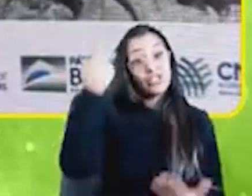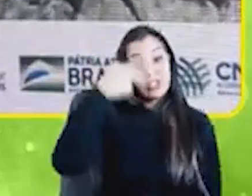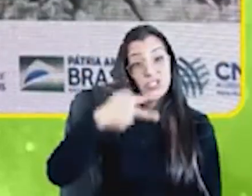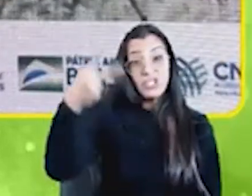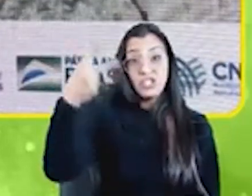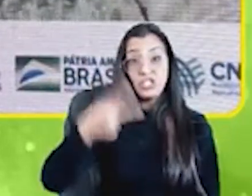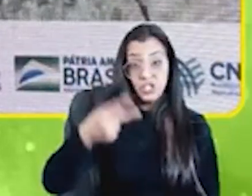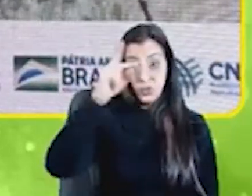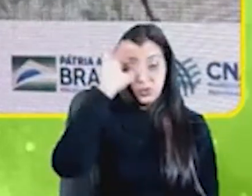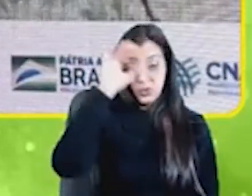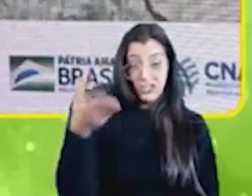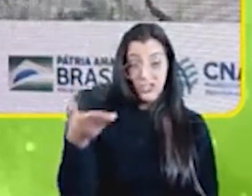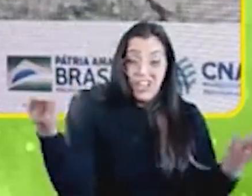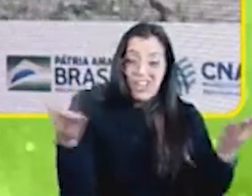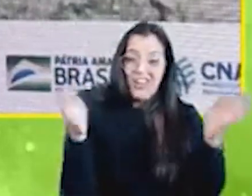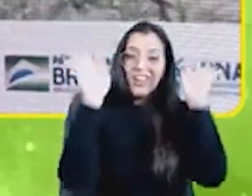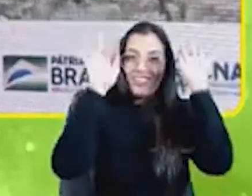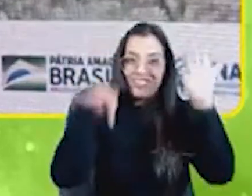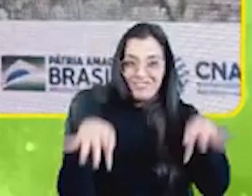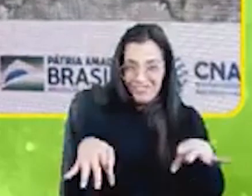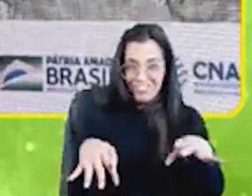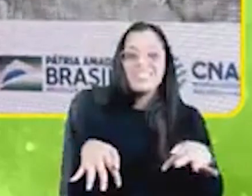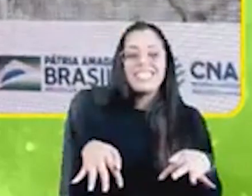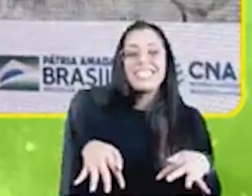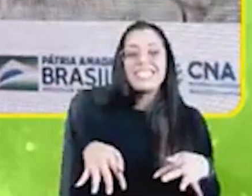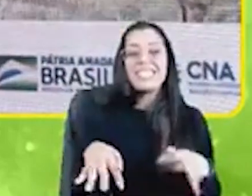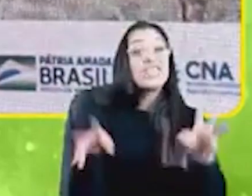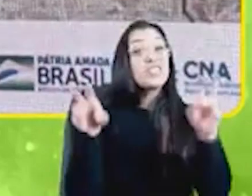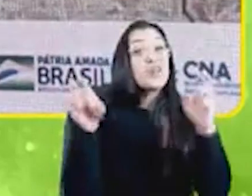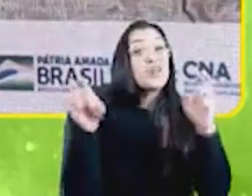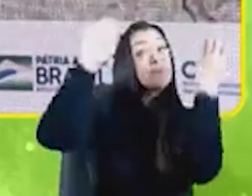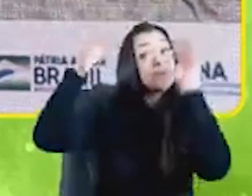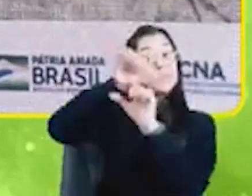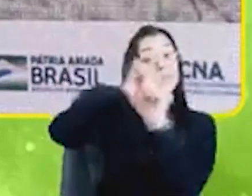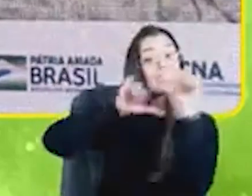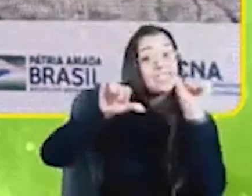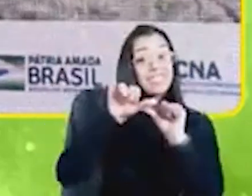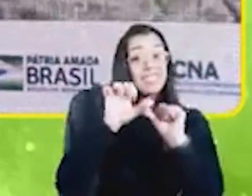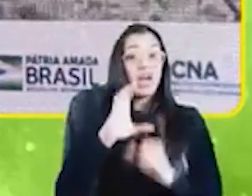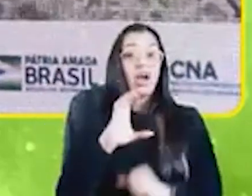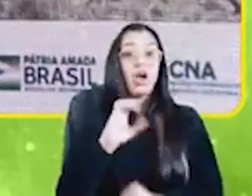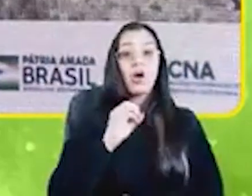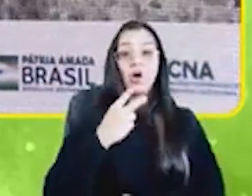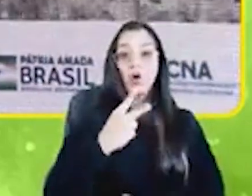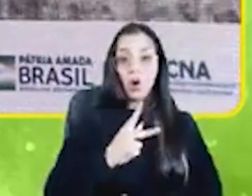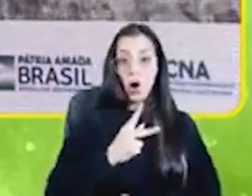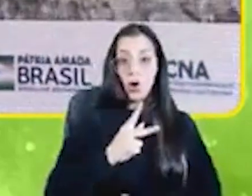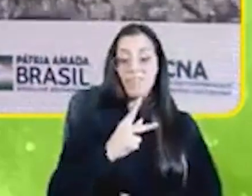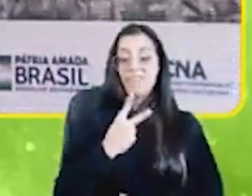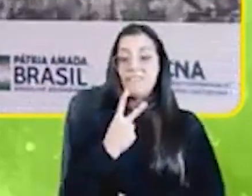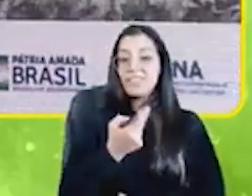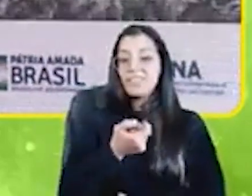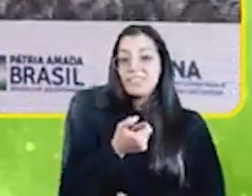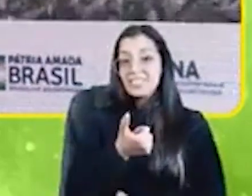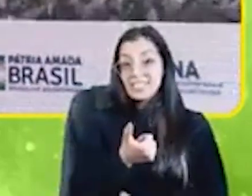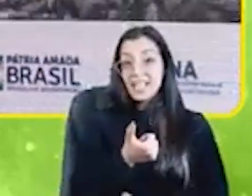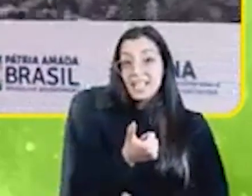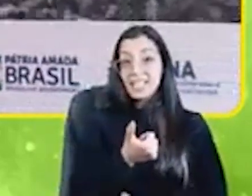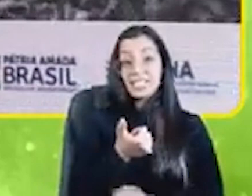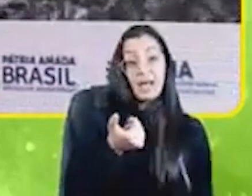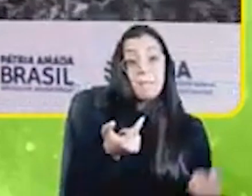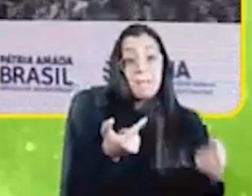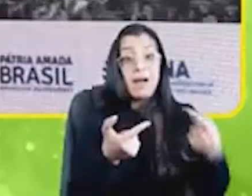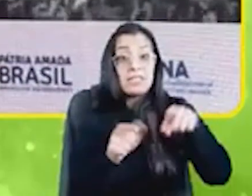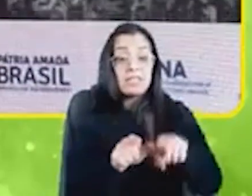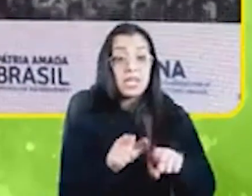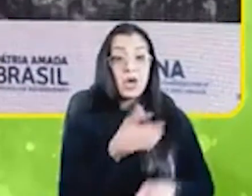26ª conferência das Nações Unidas sobre mudanças climáticas na Copa e 26 esse espaço Lembrando que é uma parceria entre o